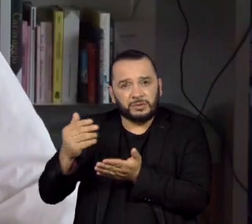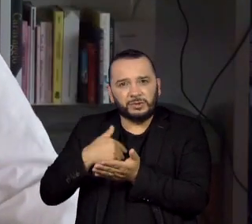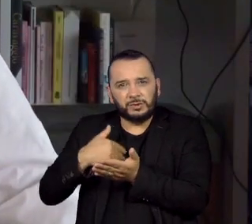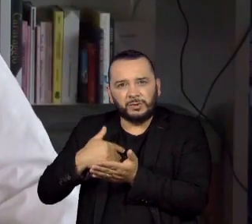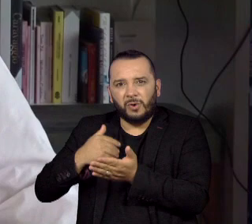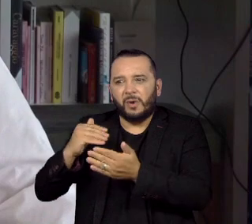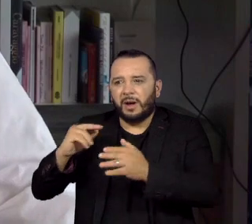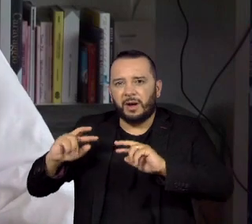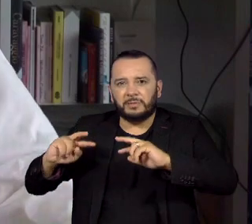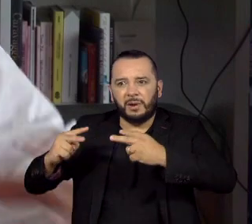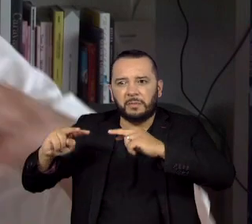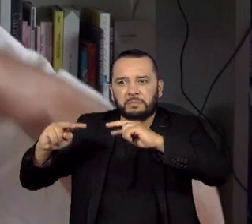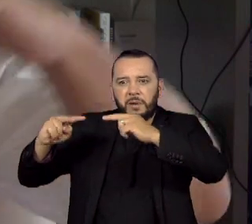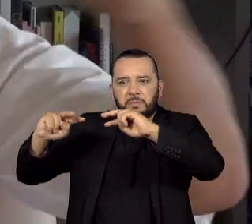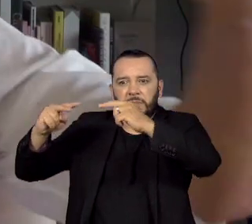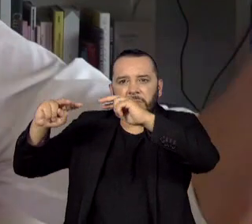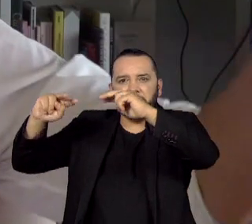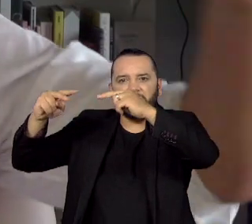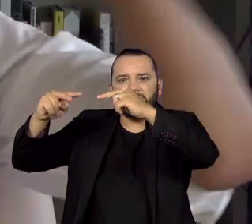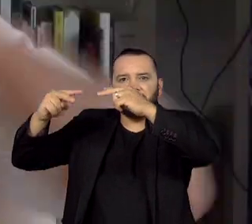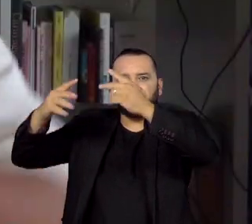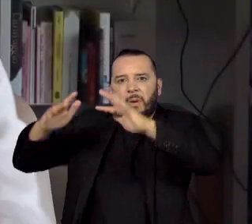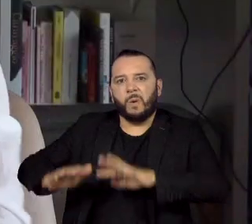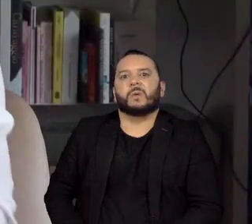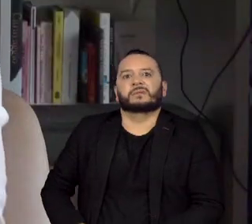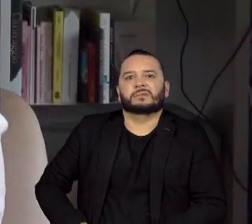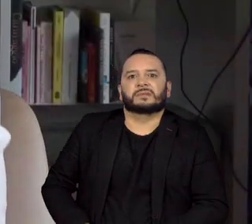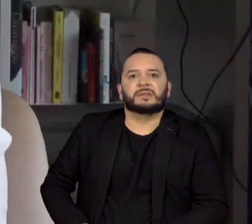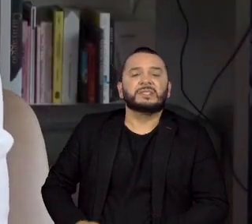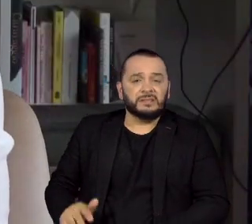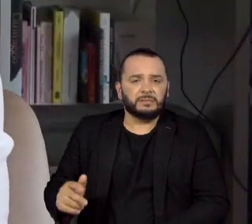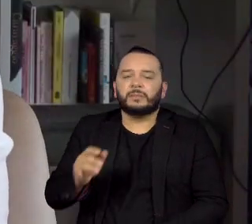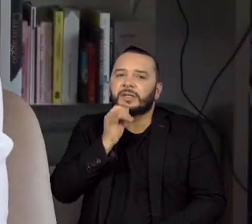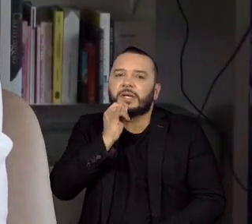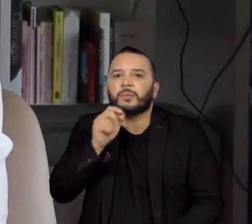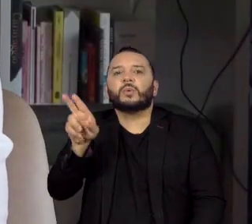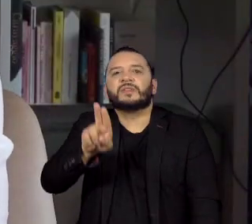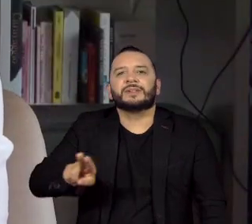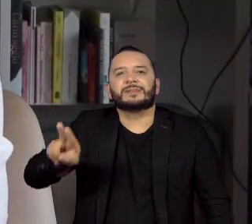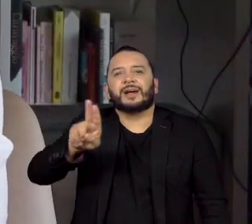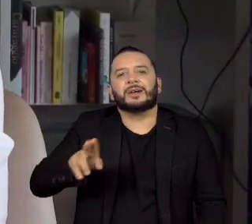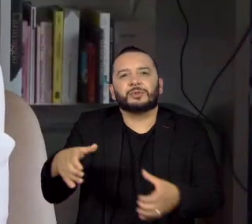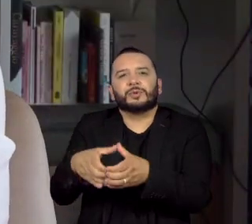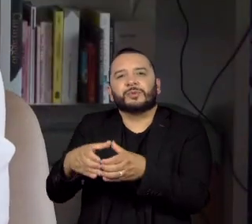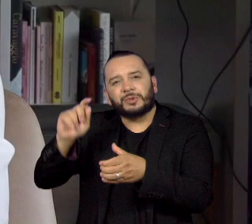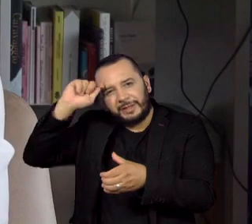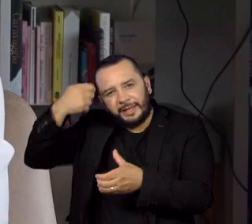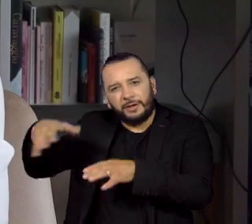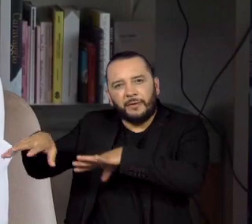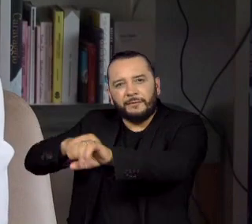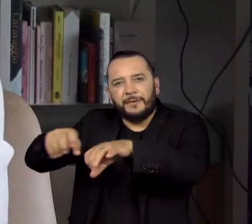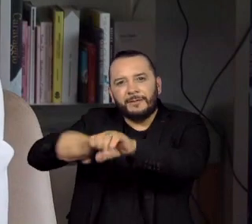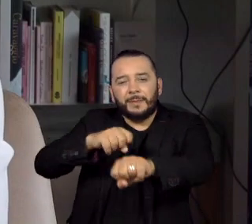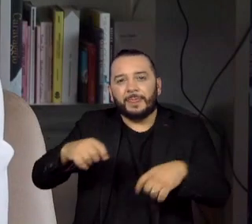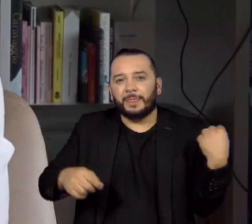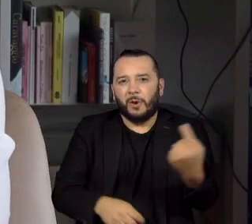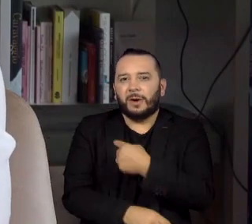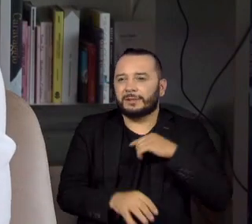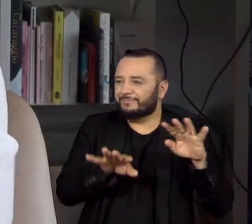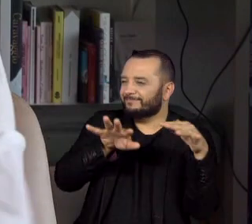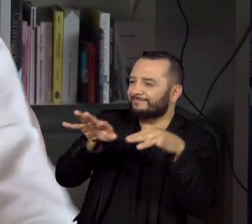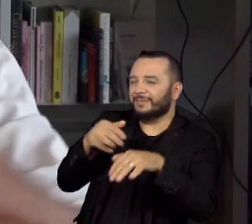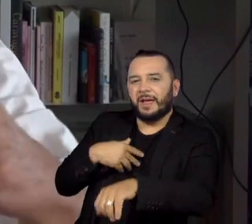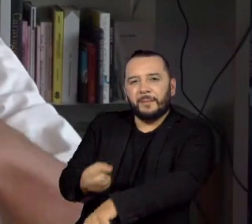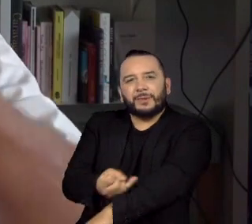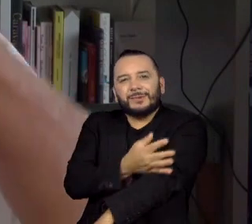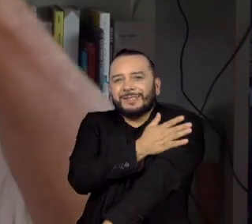na universidade, quando a gente começou a ver as primeiras turmas negras formadas, como era emocionante, né? E